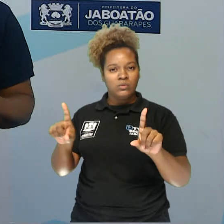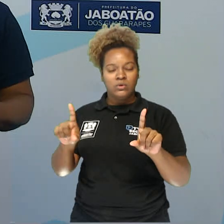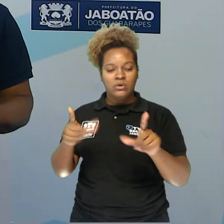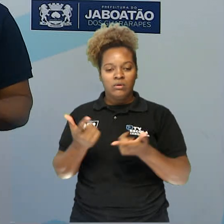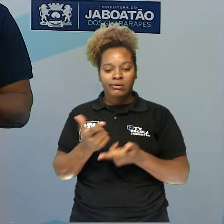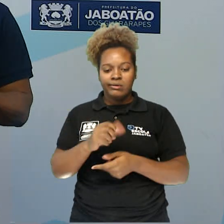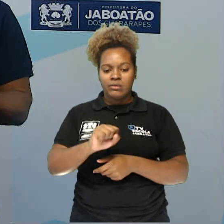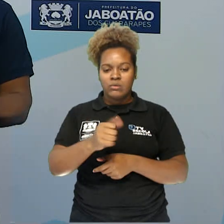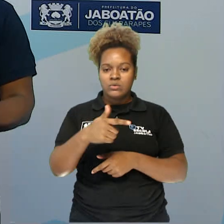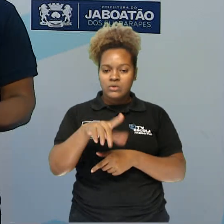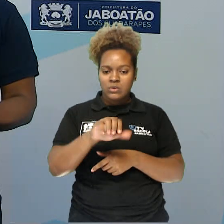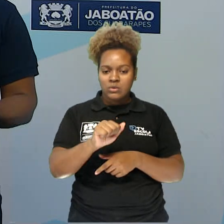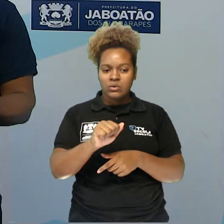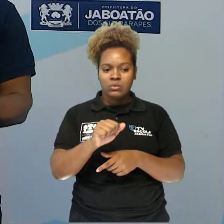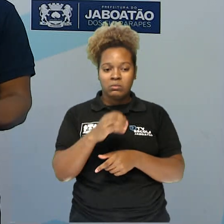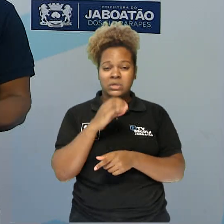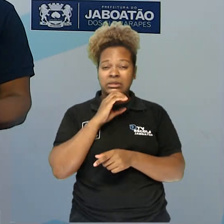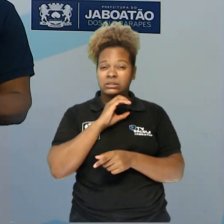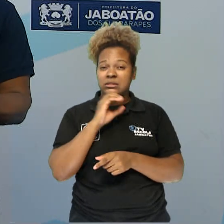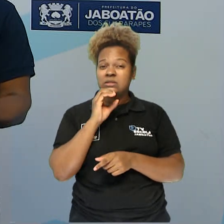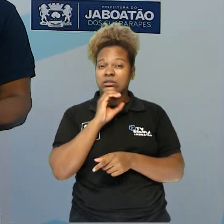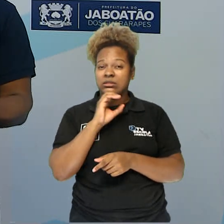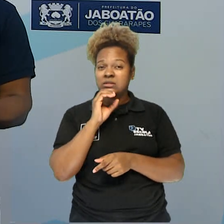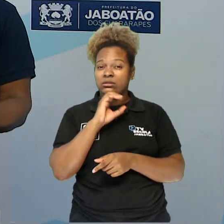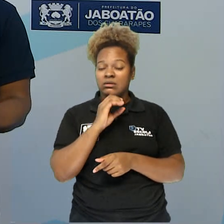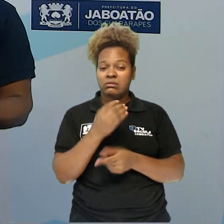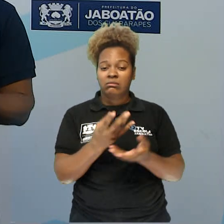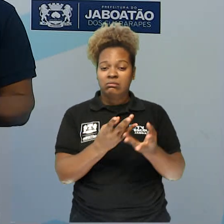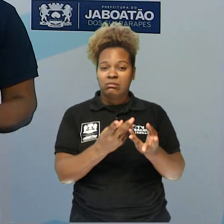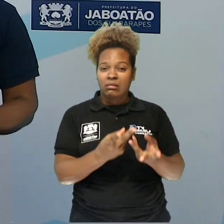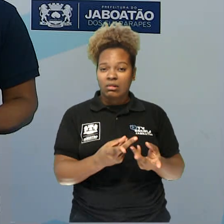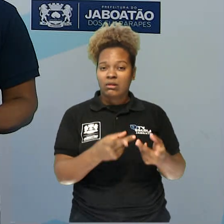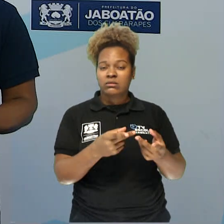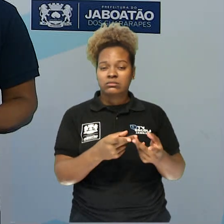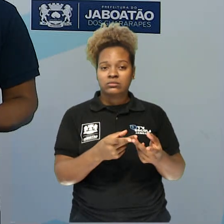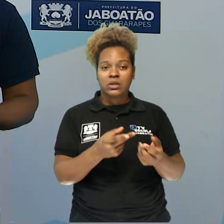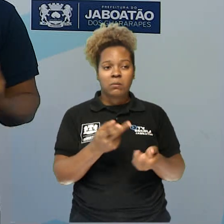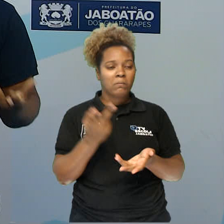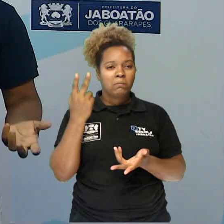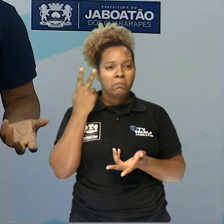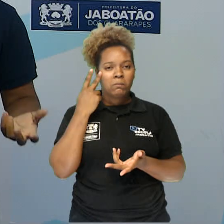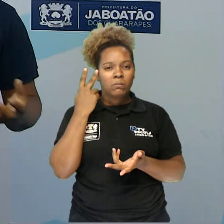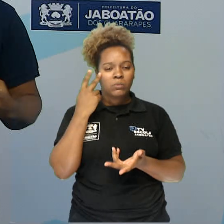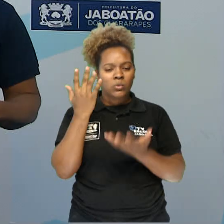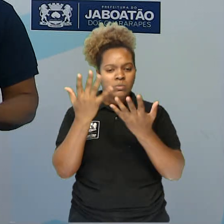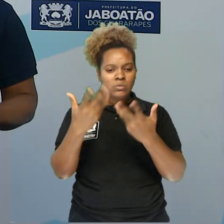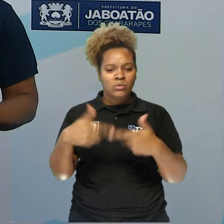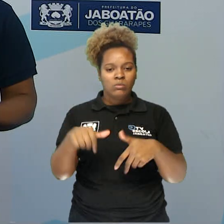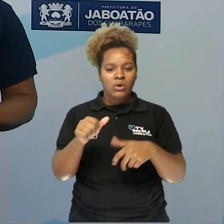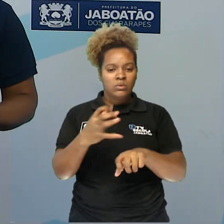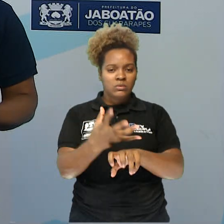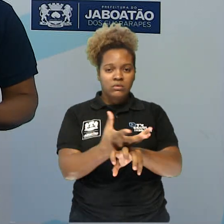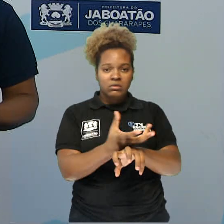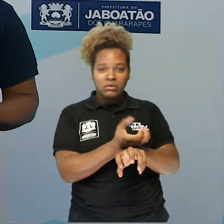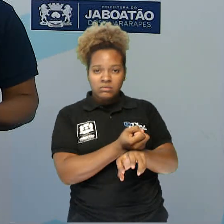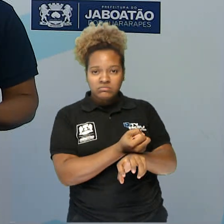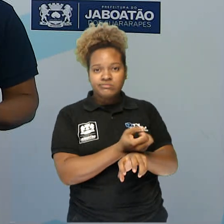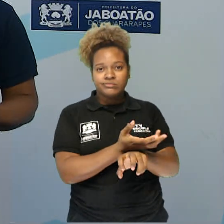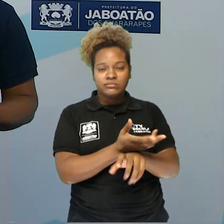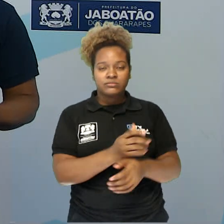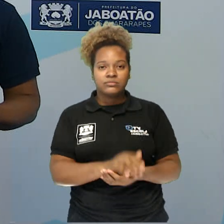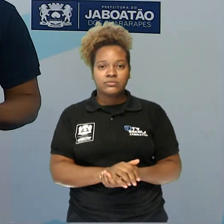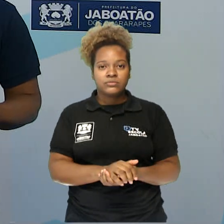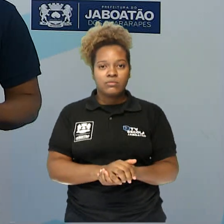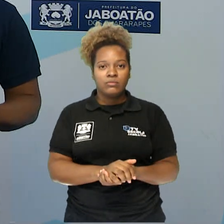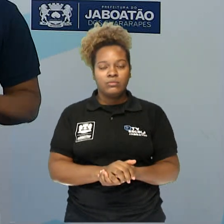seco, esquenta bastante e é comum principalmente nos desertos, que não é o caso aqui nosso no Brasil,